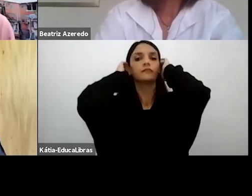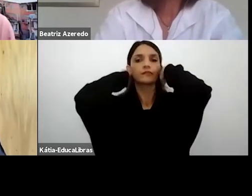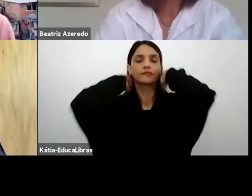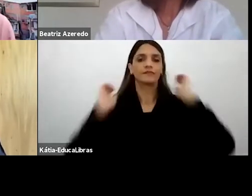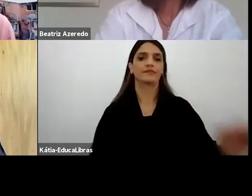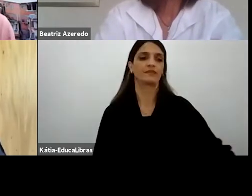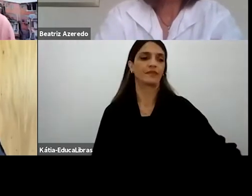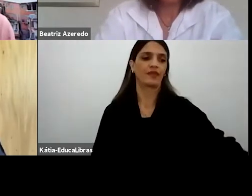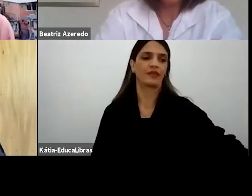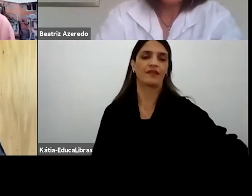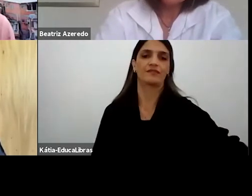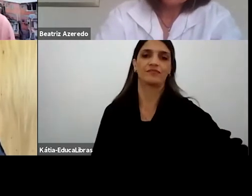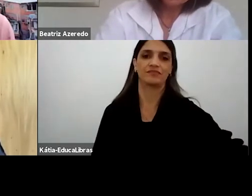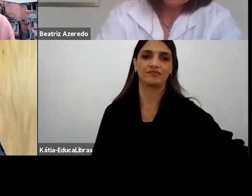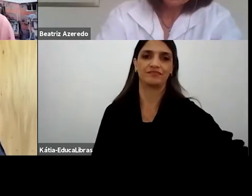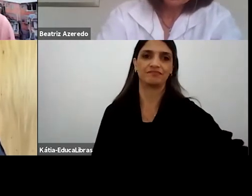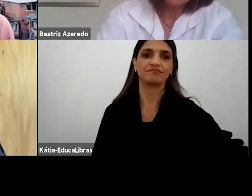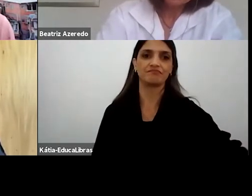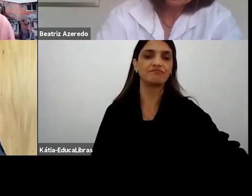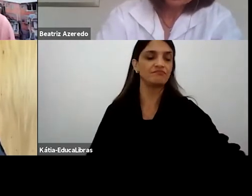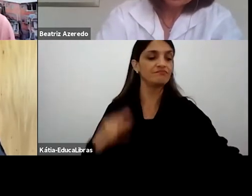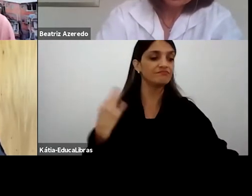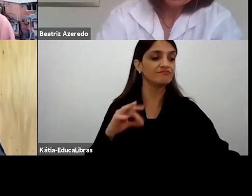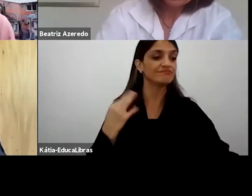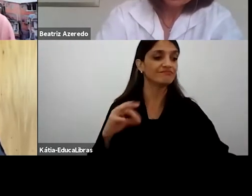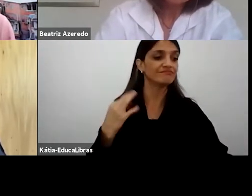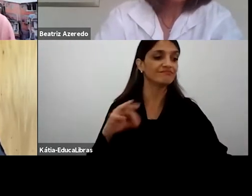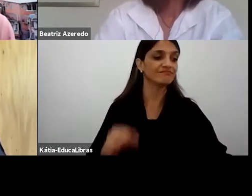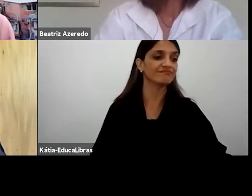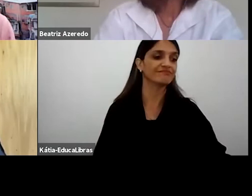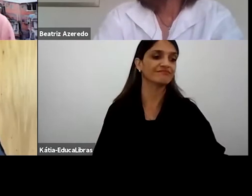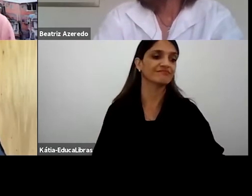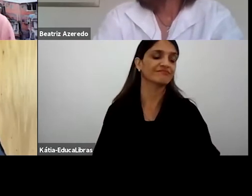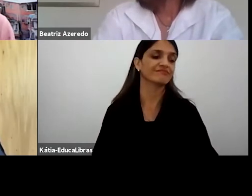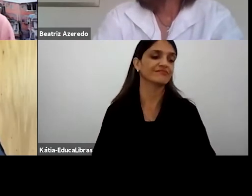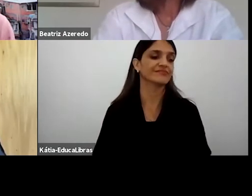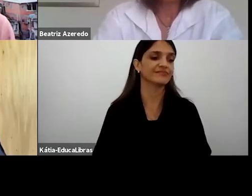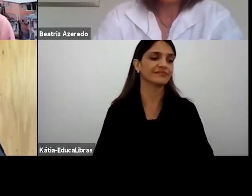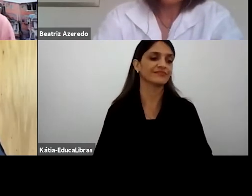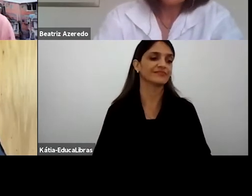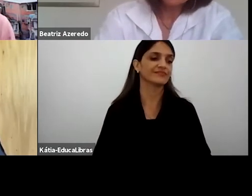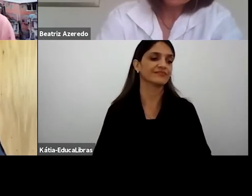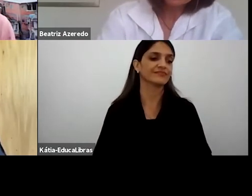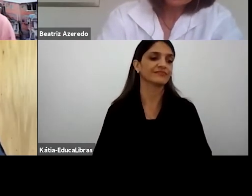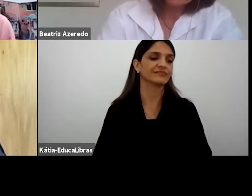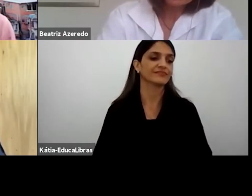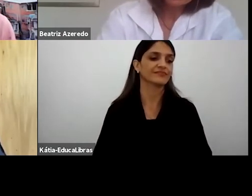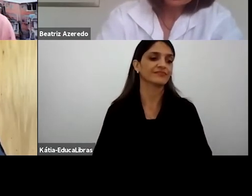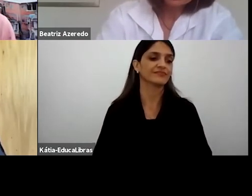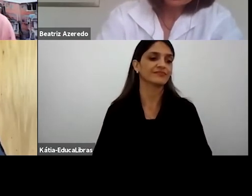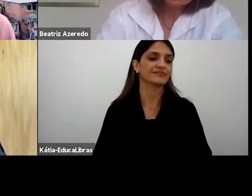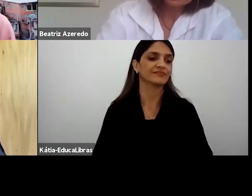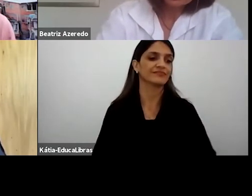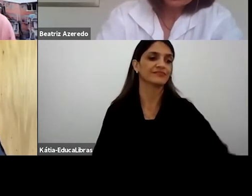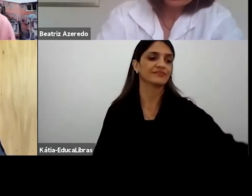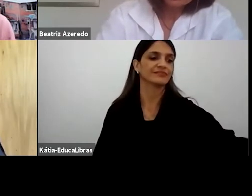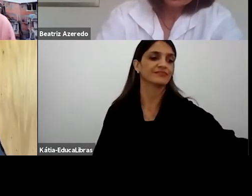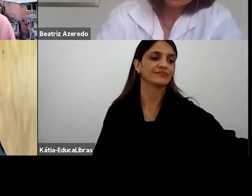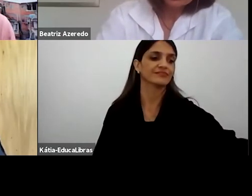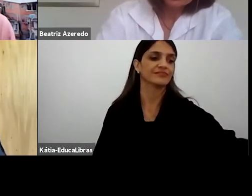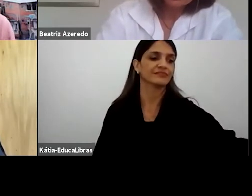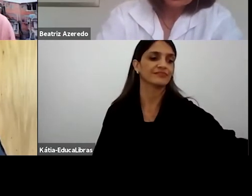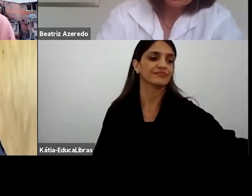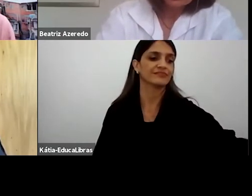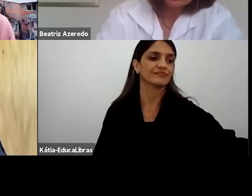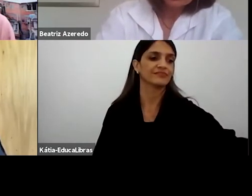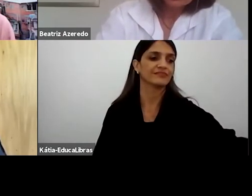É isso aí, né? E, enfim, vocês trazem já um bom exemplo da MOL e agora do Instituto, né? Eu